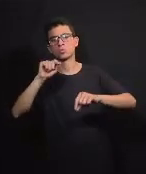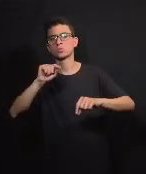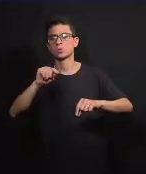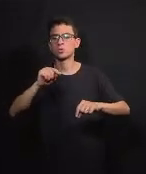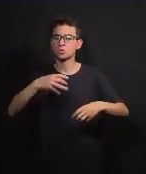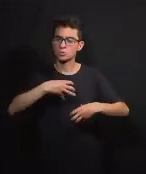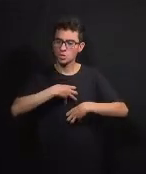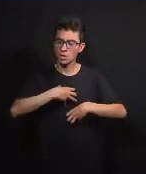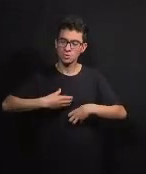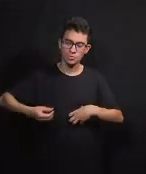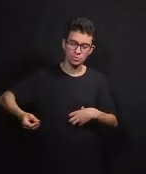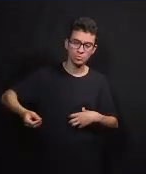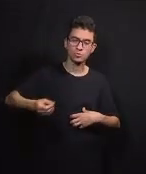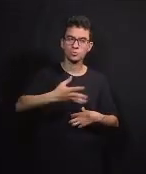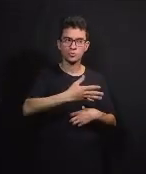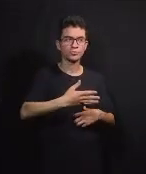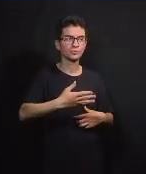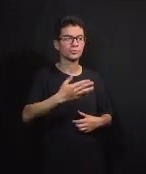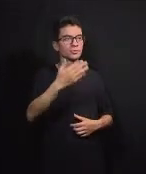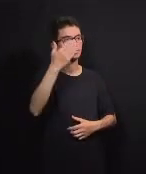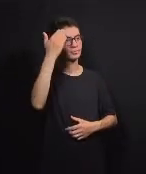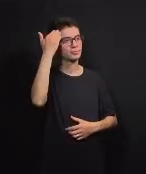estilo.